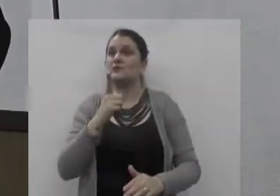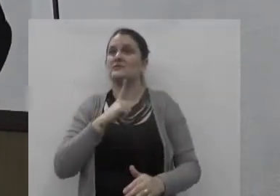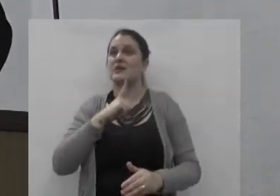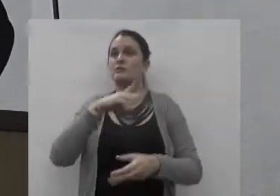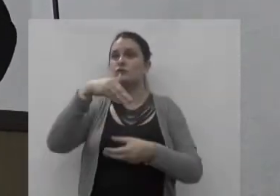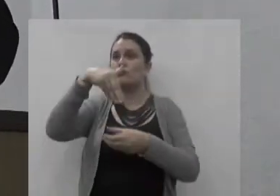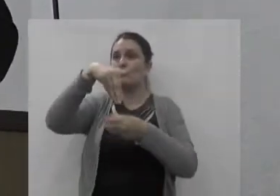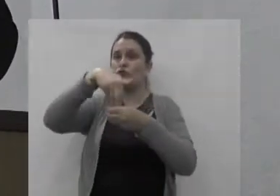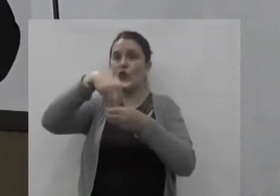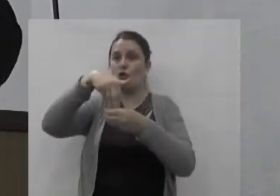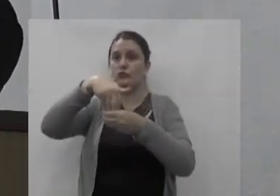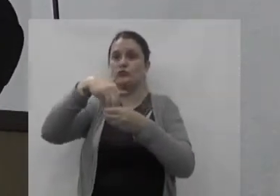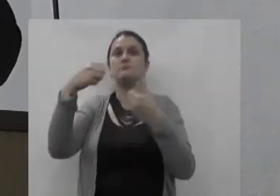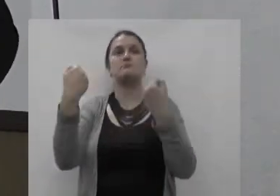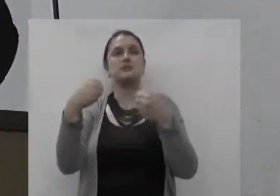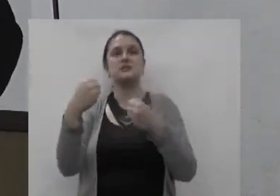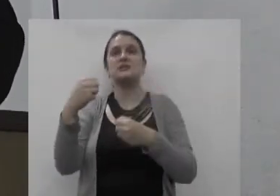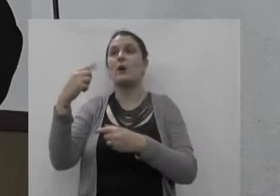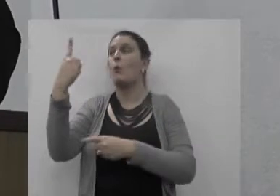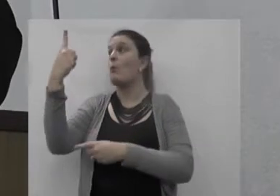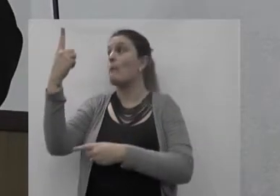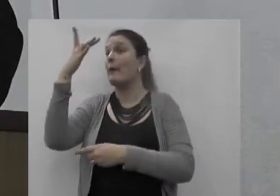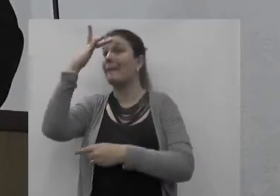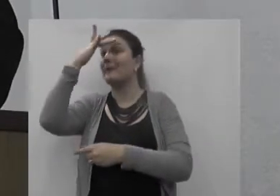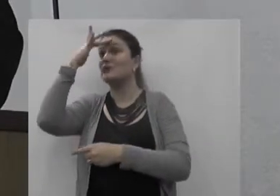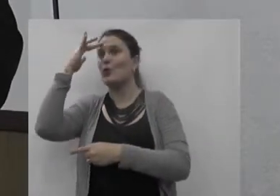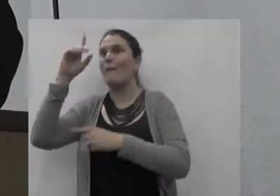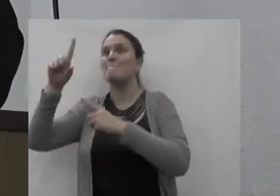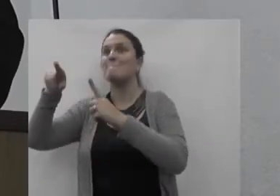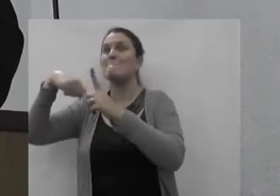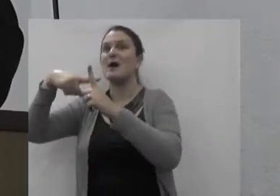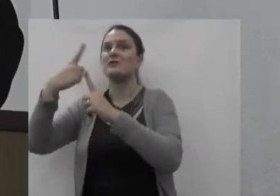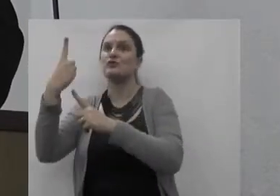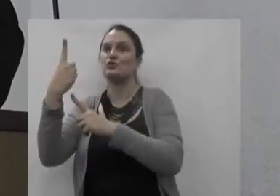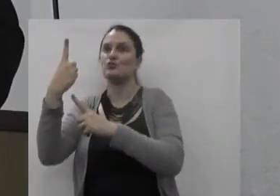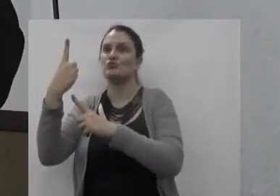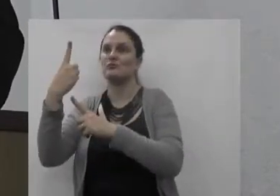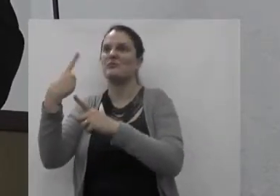votos, estamos precisando de mais um voto para estar colocando